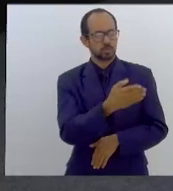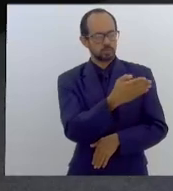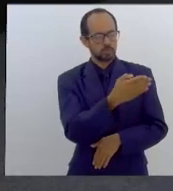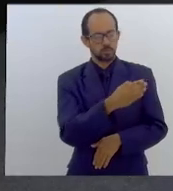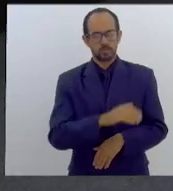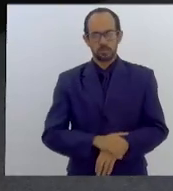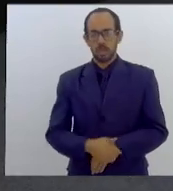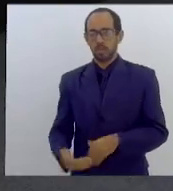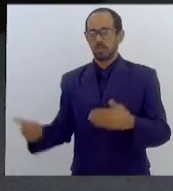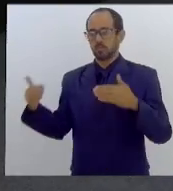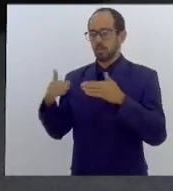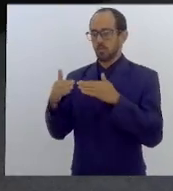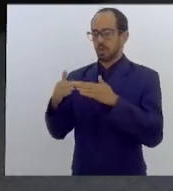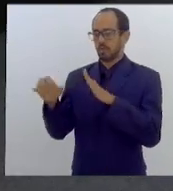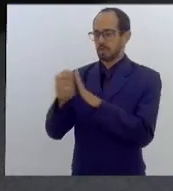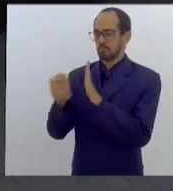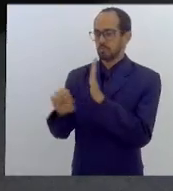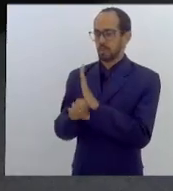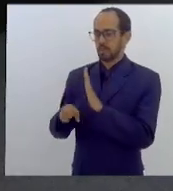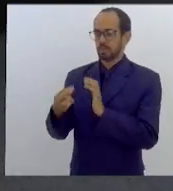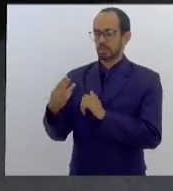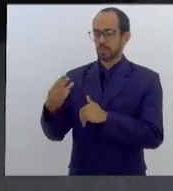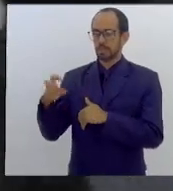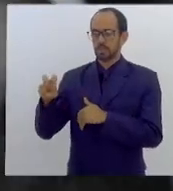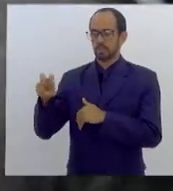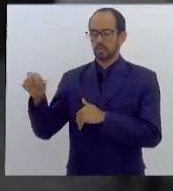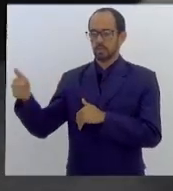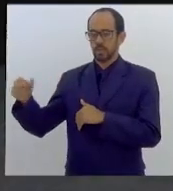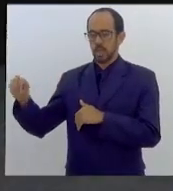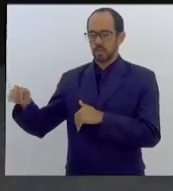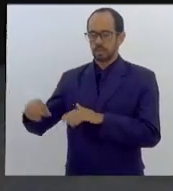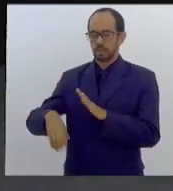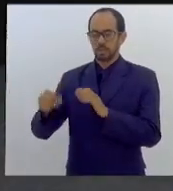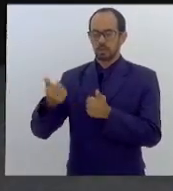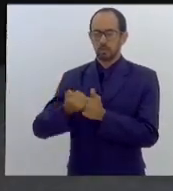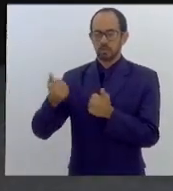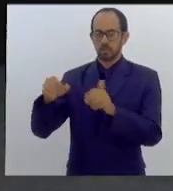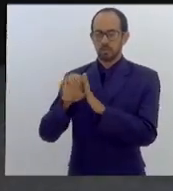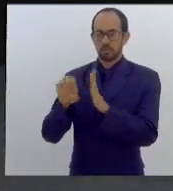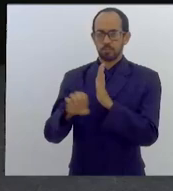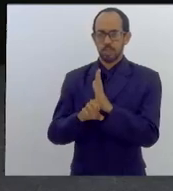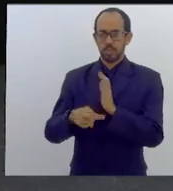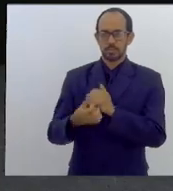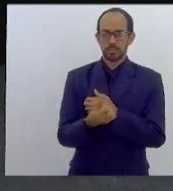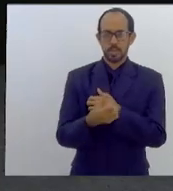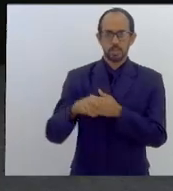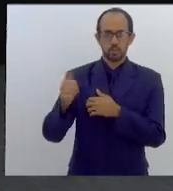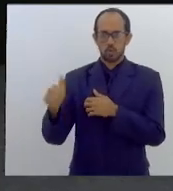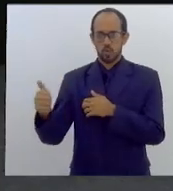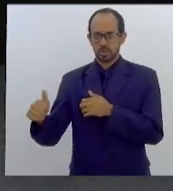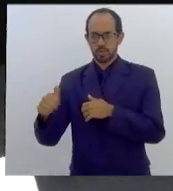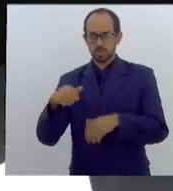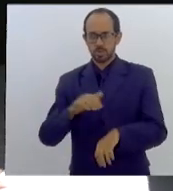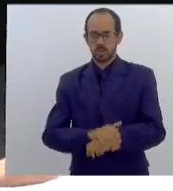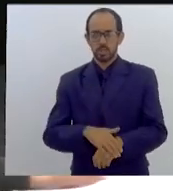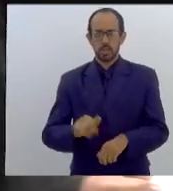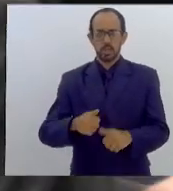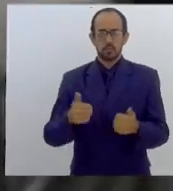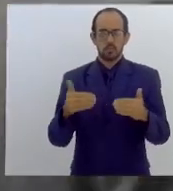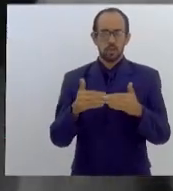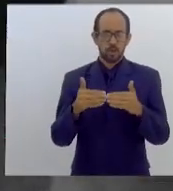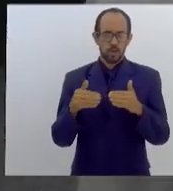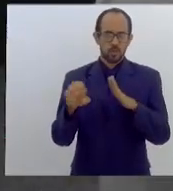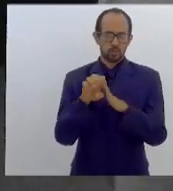presidente, parecer é favorável às emendas número 3, 5 e 10, favorável com subemendas às emendas números 6 e 11, favorável